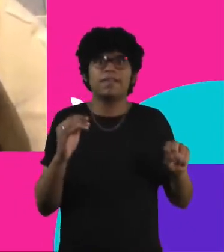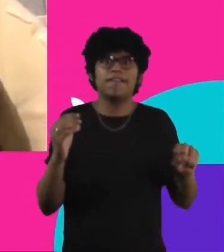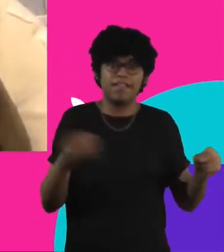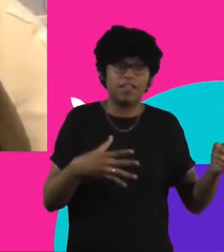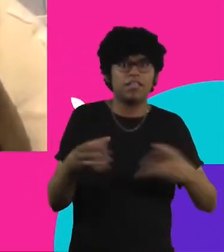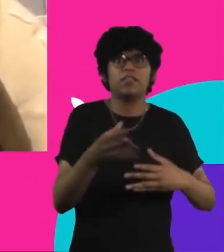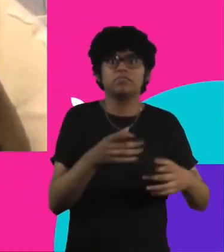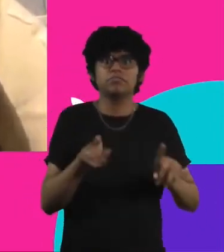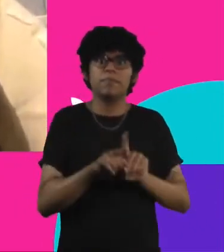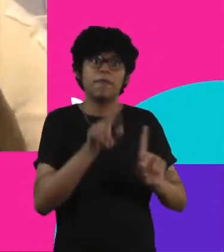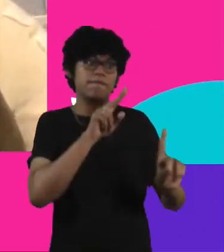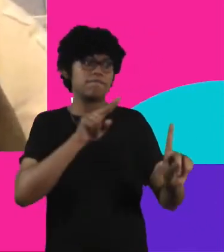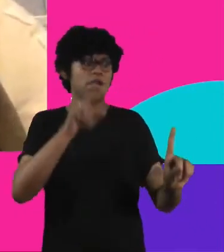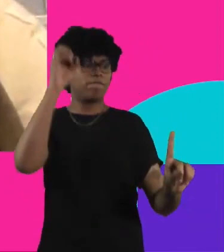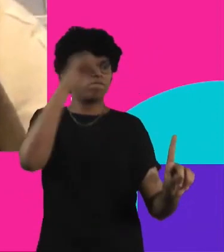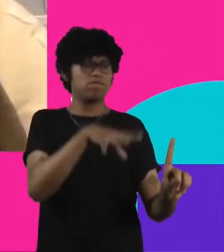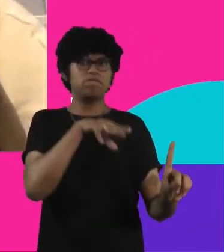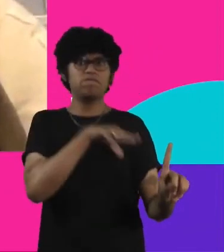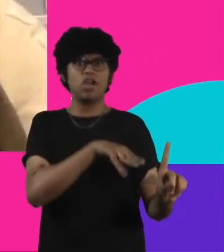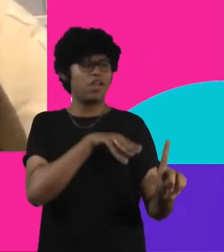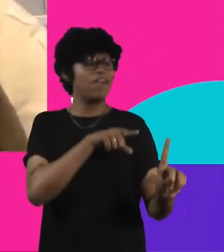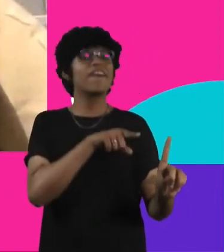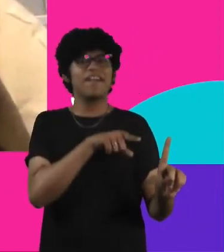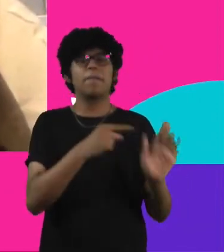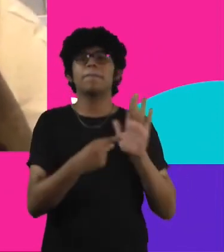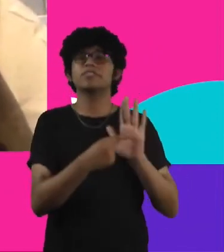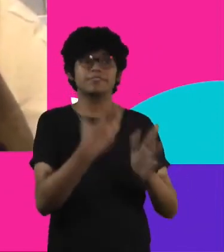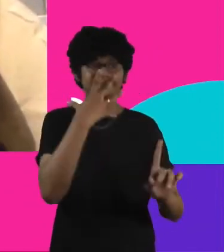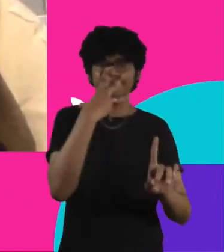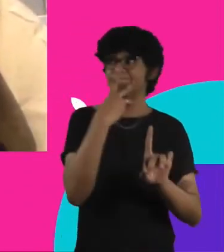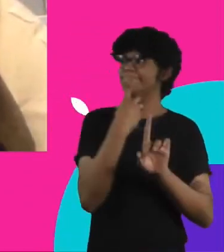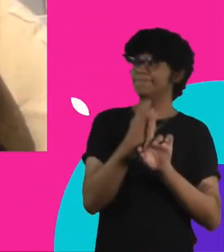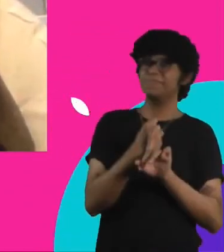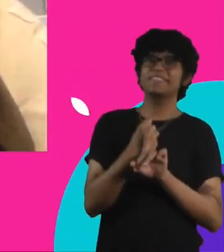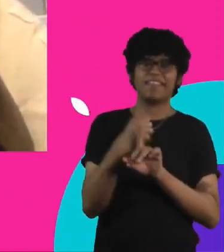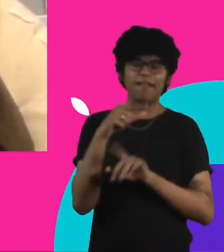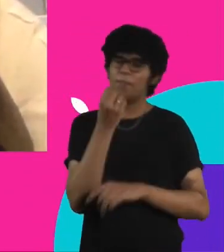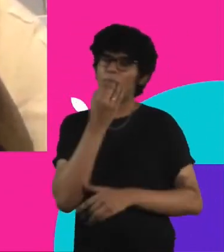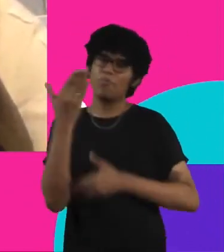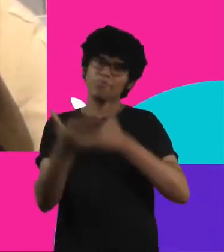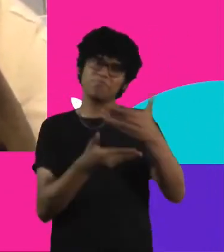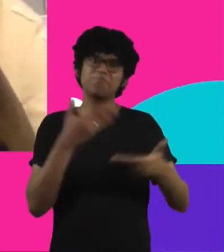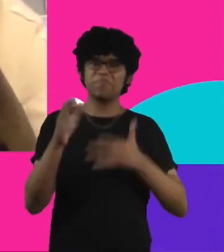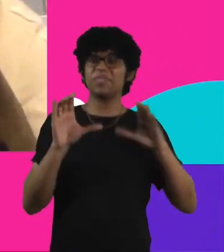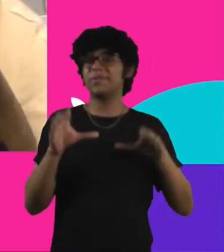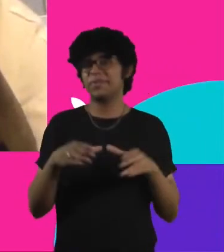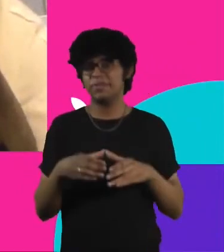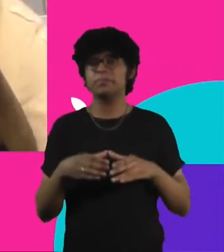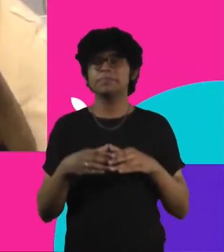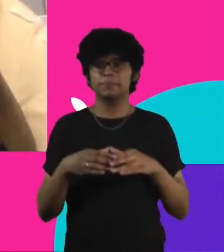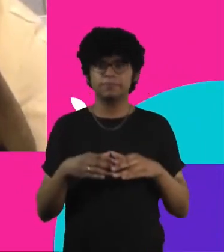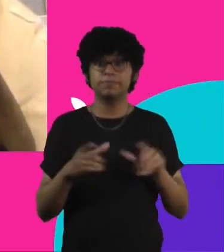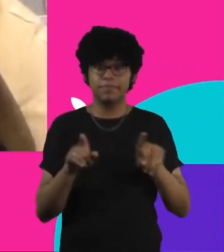luz em outras coisas que estão sendo feitas para ensinar, para inspirar. Então é muito bom estar aqui, fazer parte desse grupo,